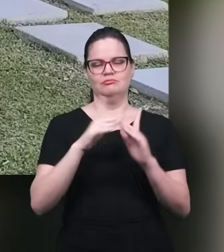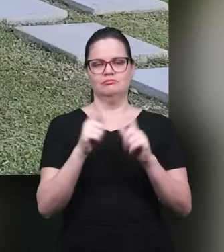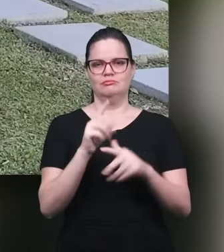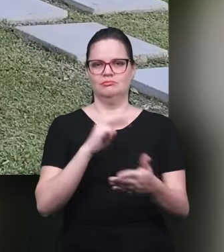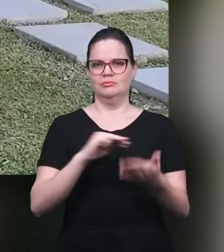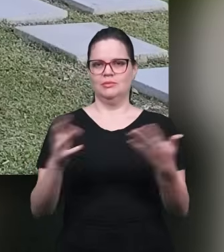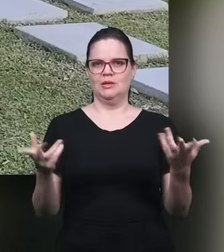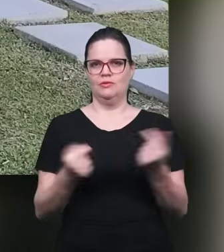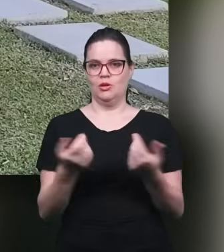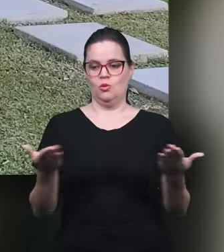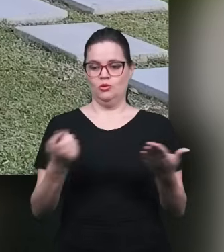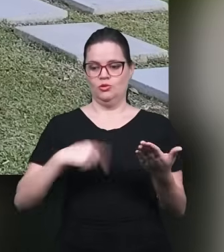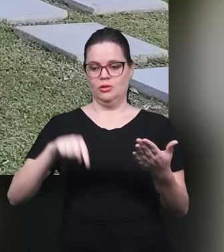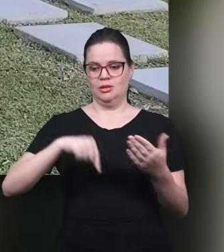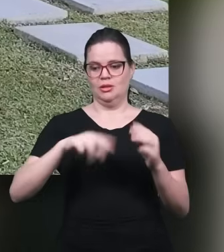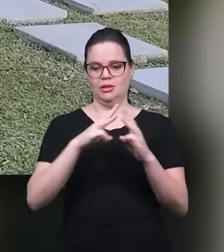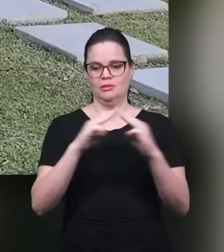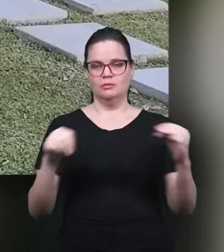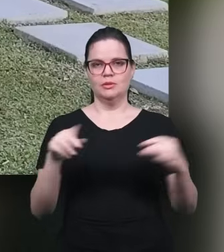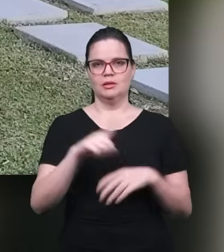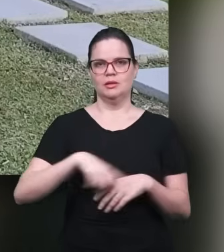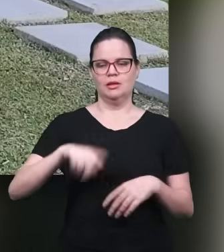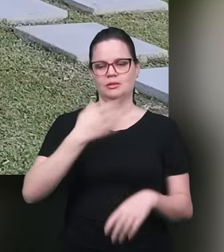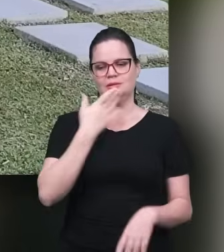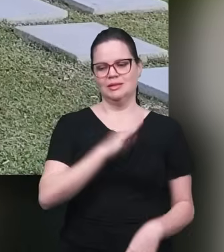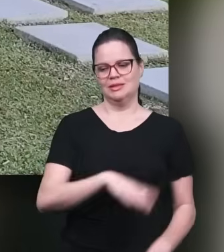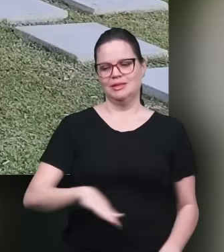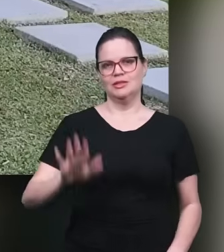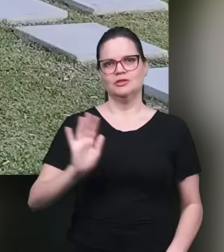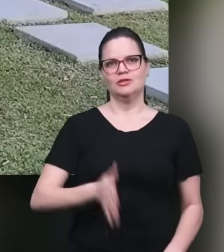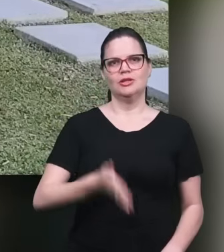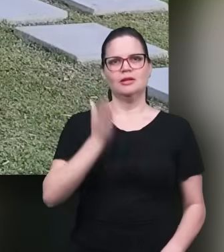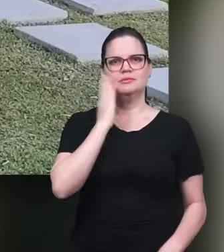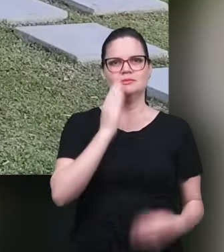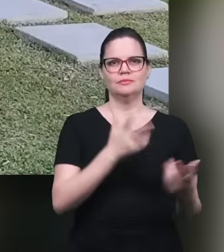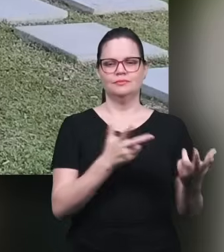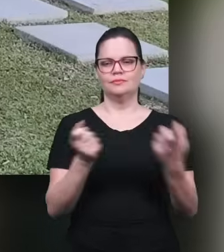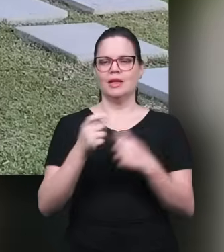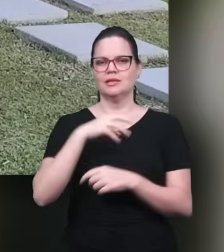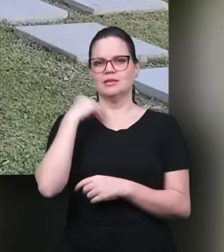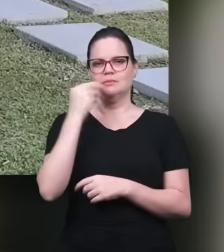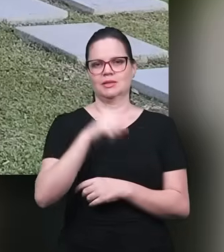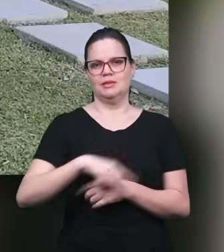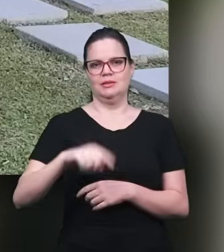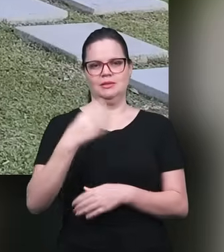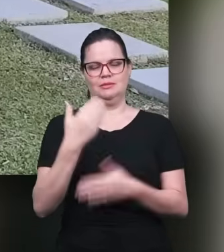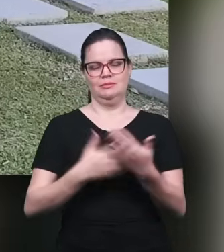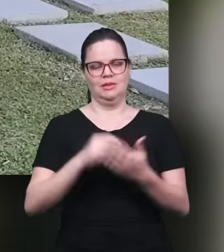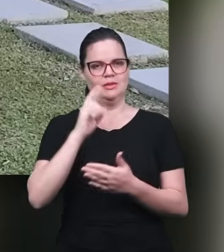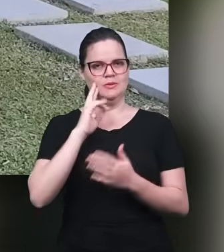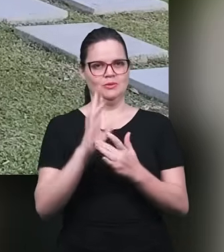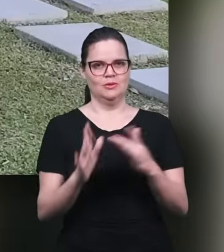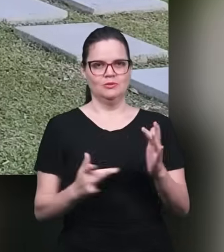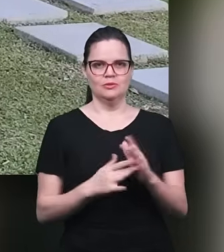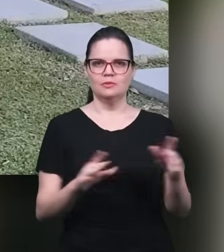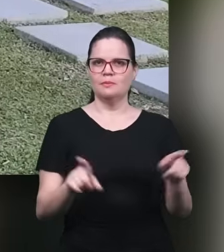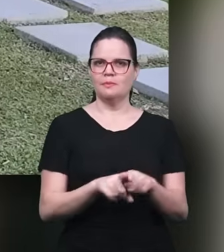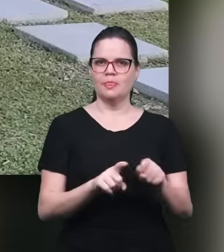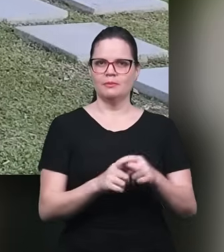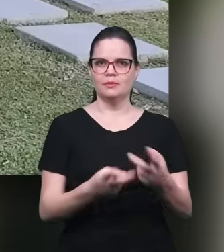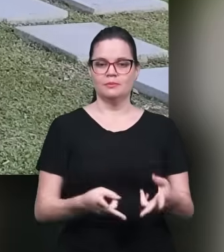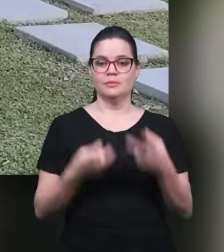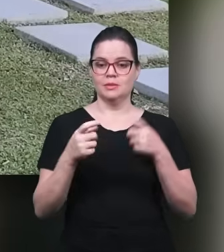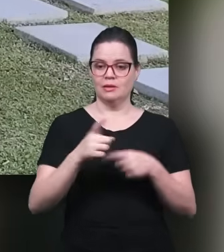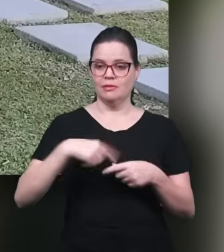aqui hoje no Manaim e mesmo eles ali pequenos, nós já vemos as experiências que eles estão vivendo na presença do Senhor, vemos neles